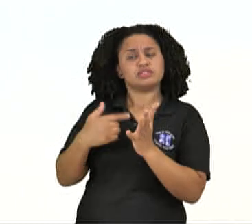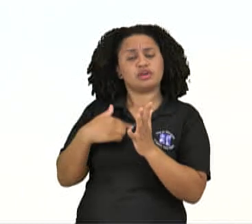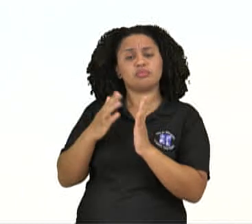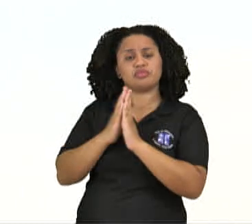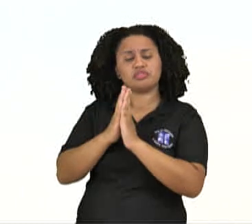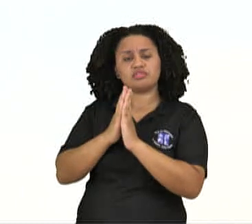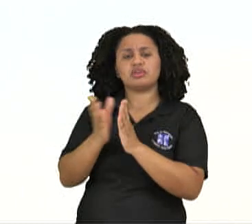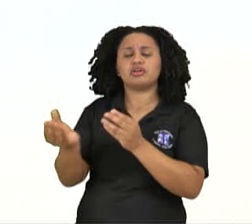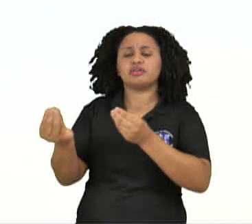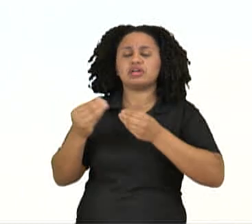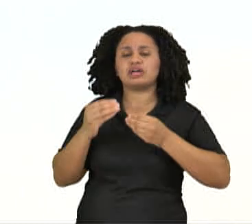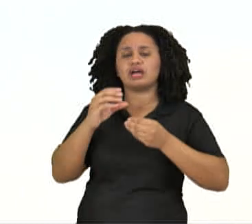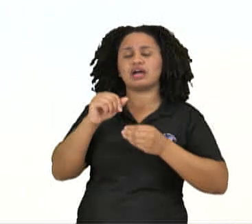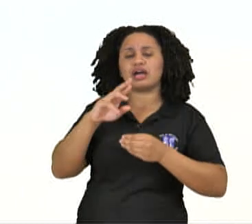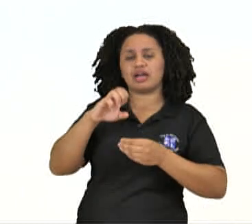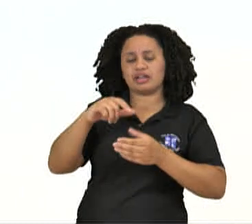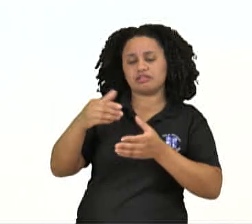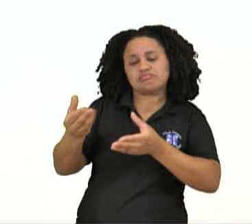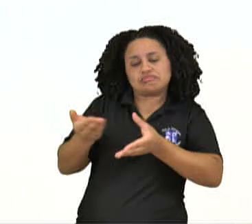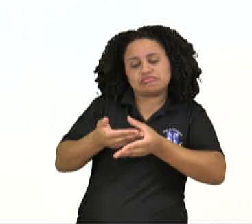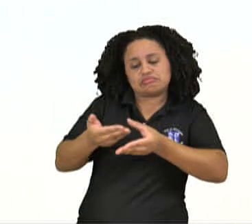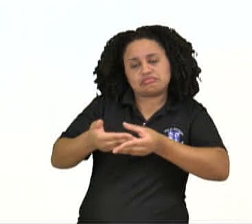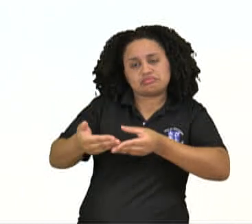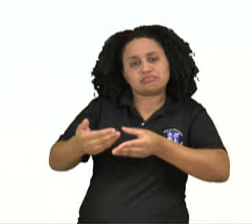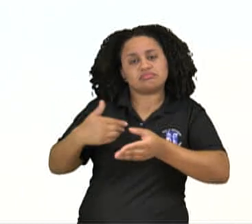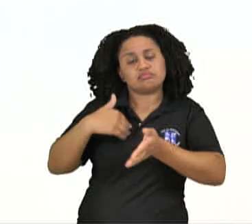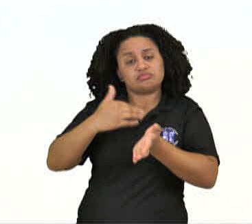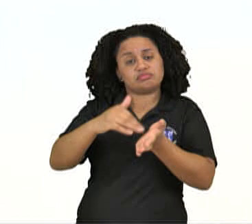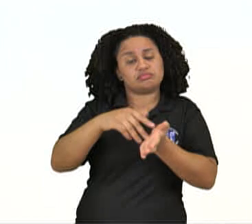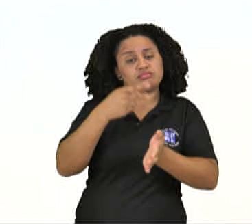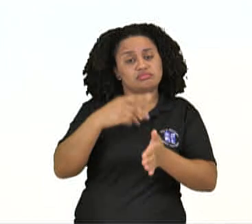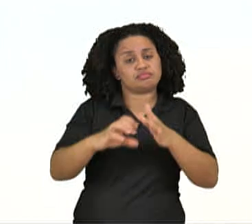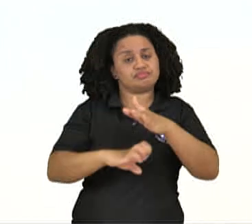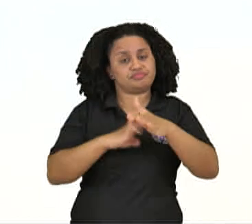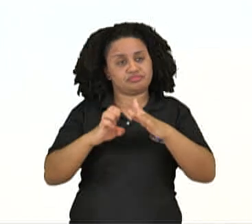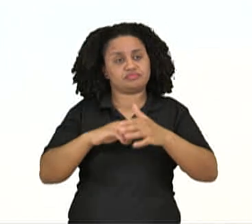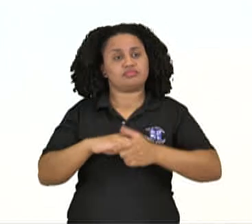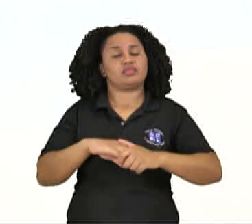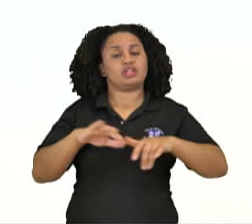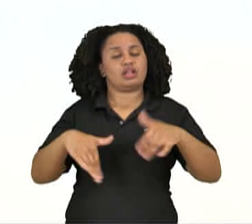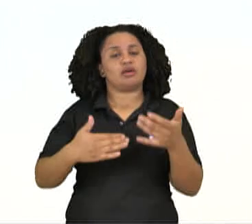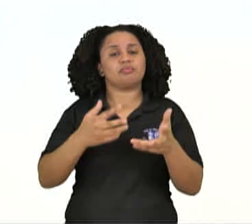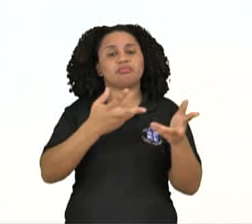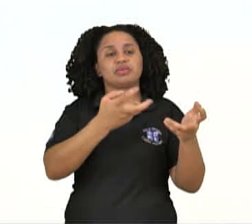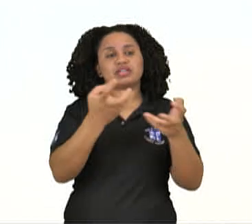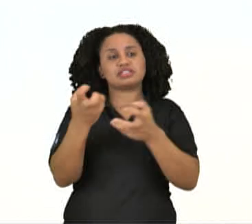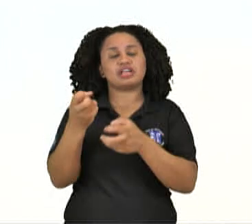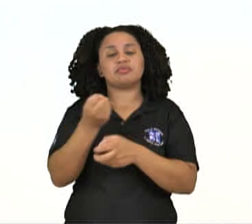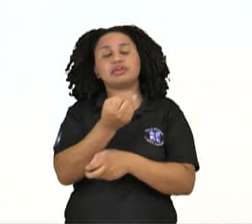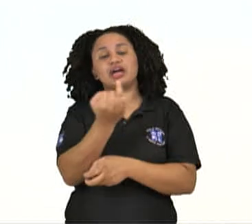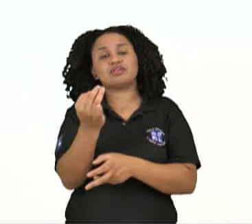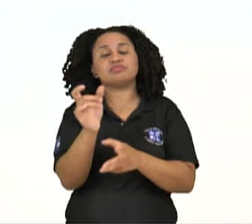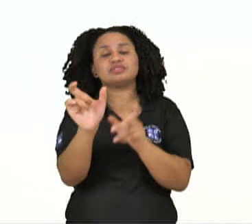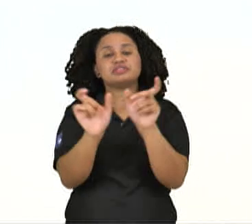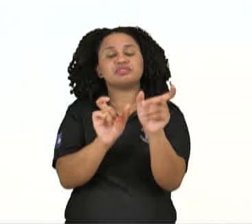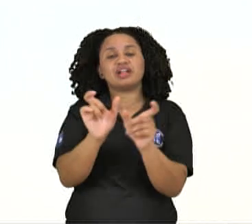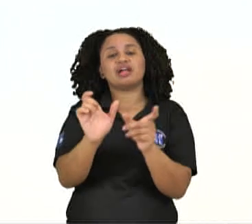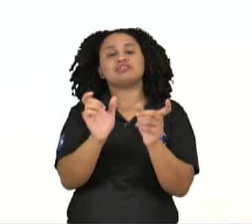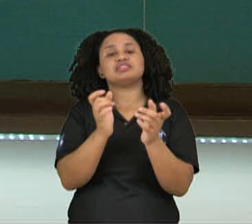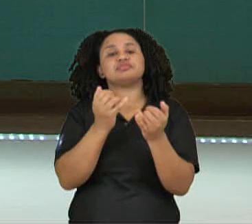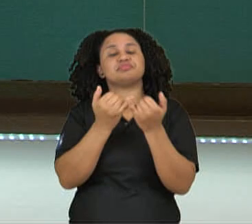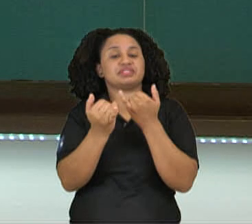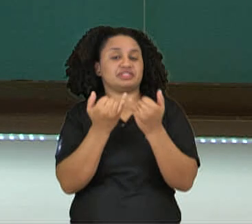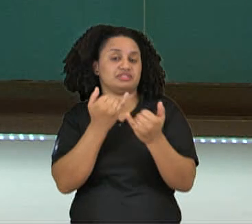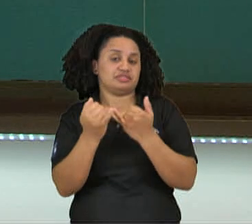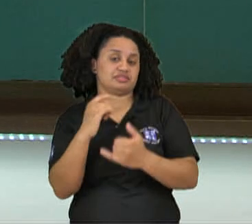o carnê para a secretaria da empresa." Observe e anote algumas palavras parecidas que aparecem